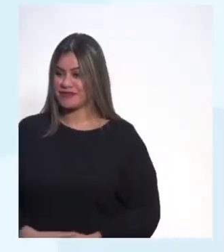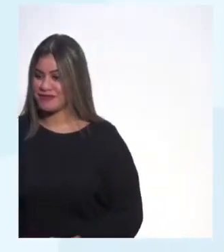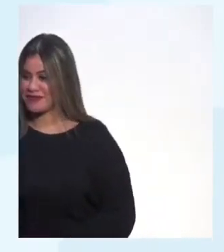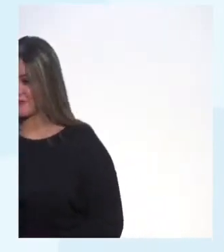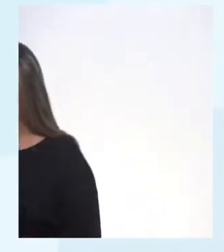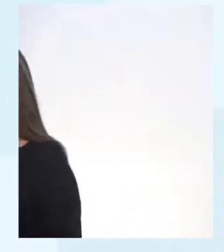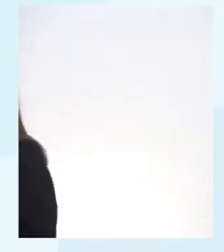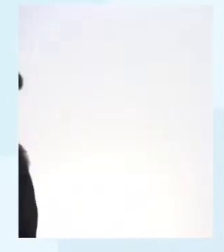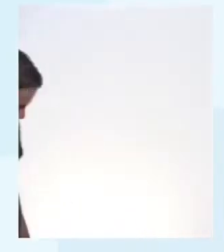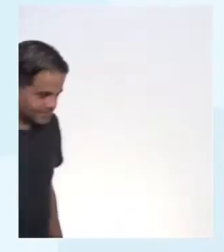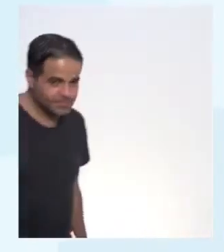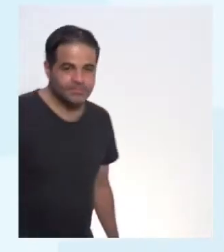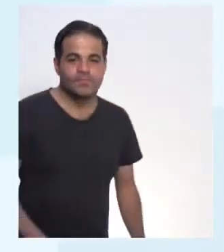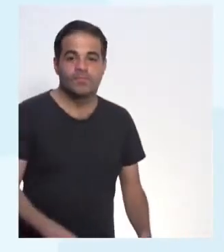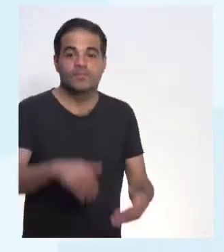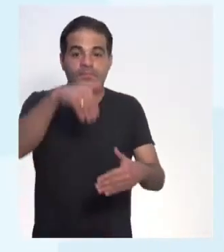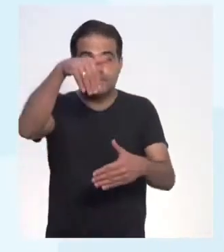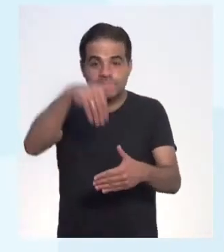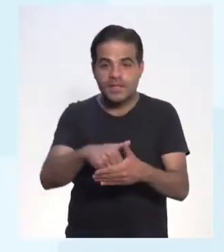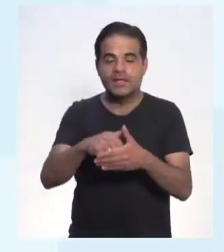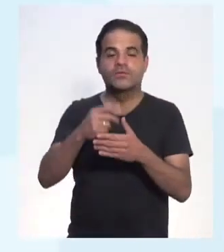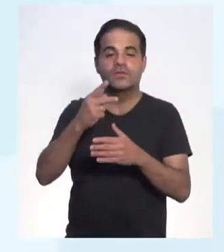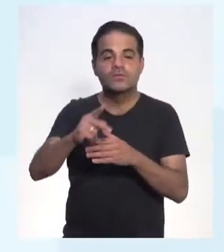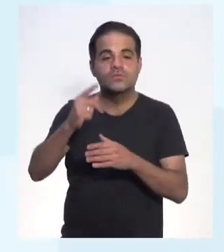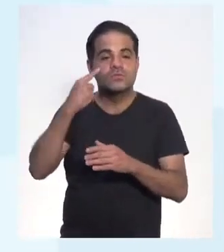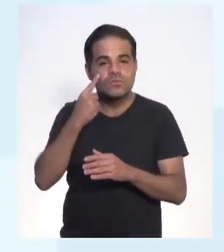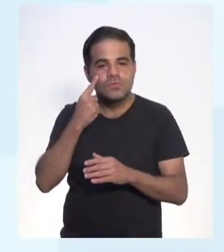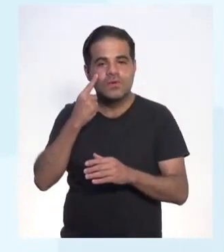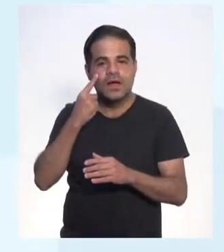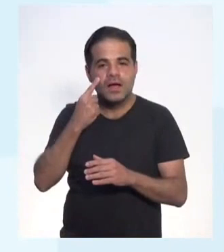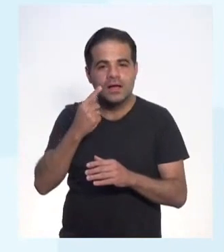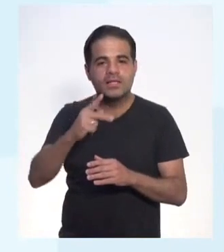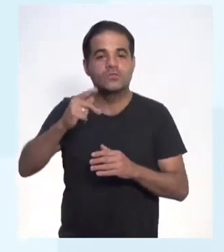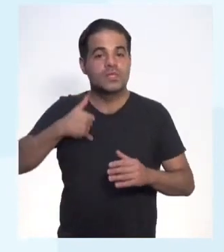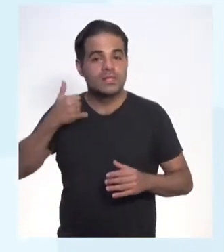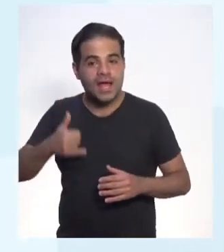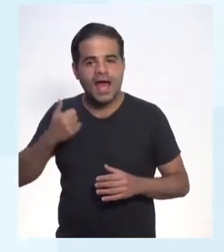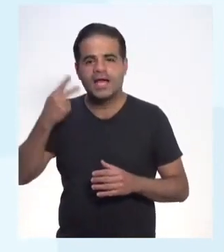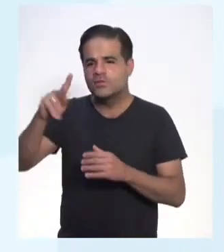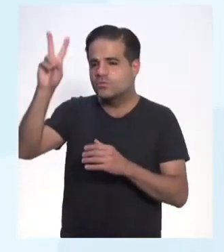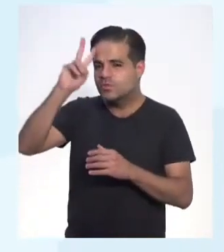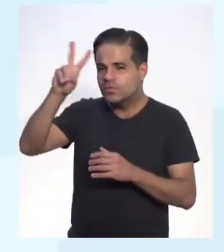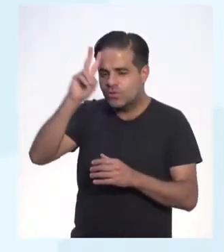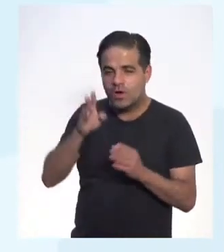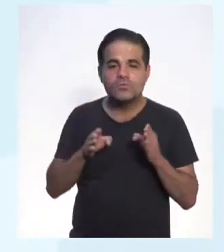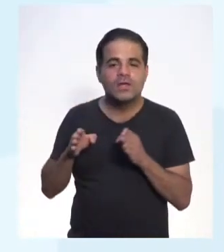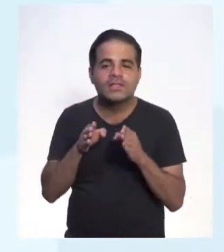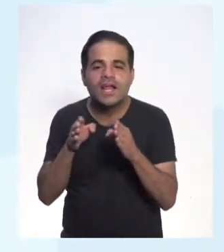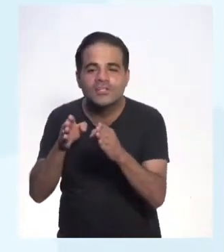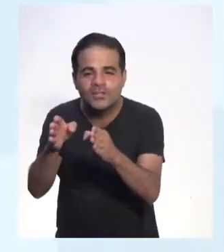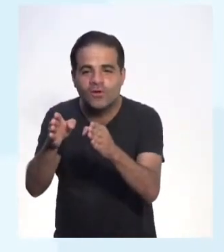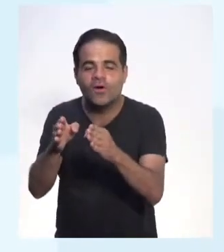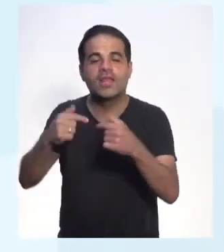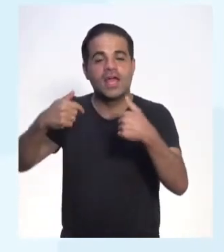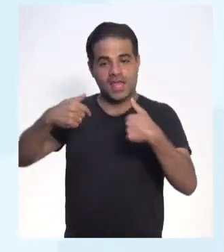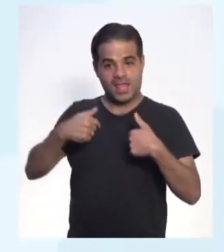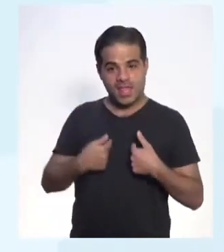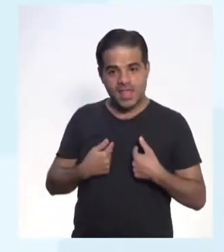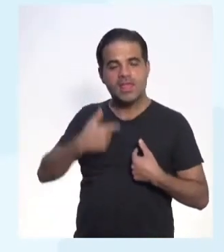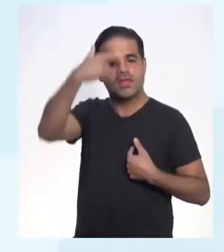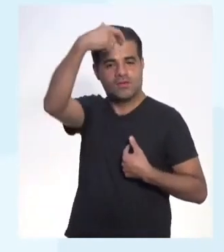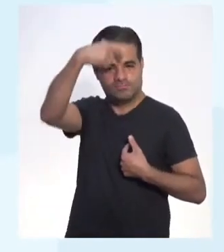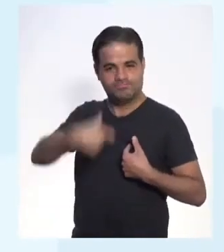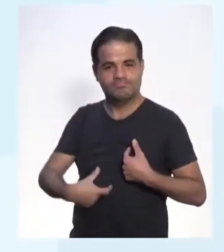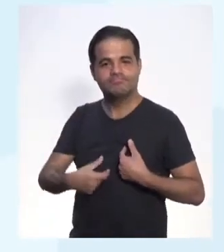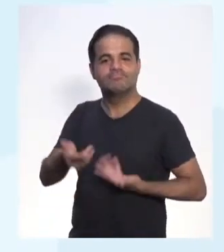manifestando dentro da sua constituição identitária, da sua idade, da sua história, da sua trajetória. Então, eu me